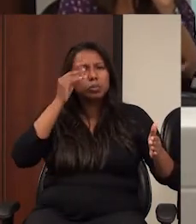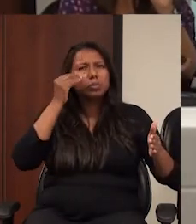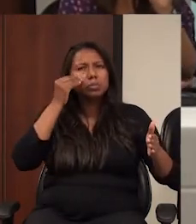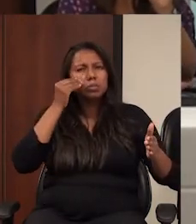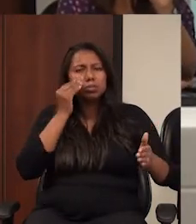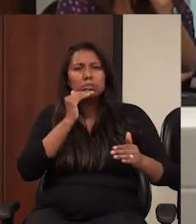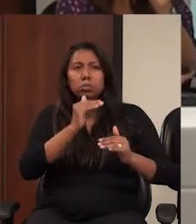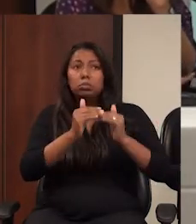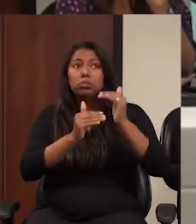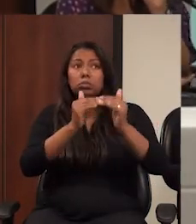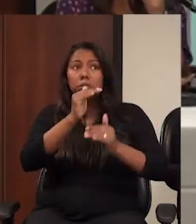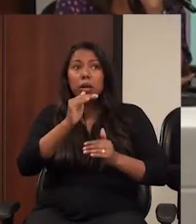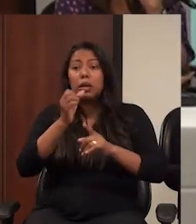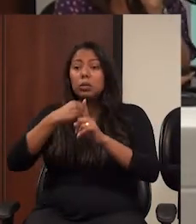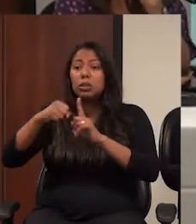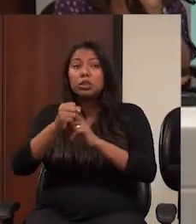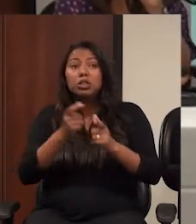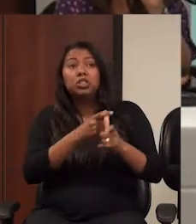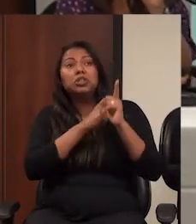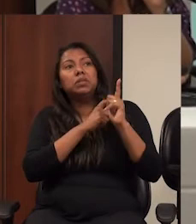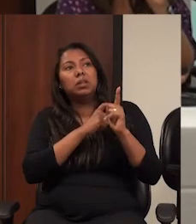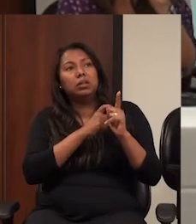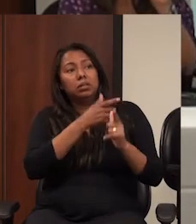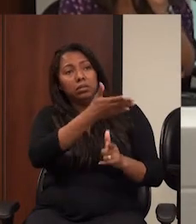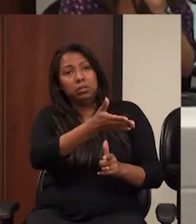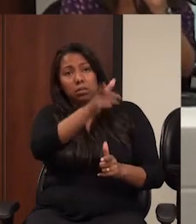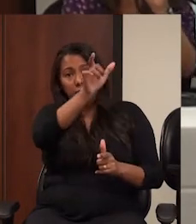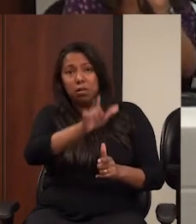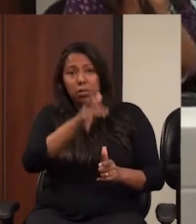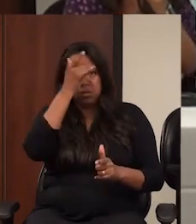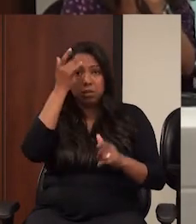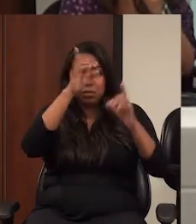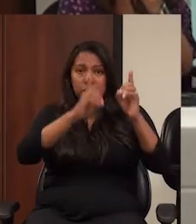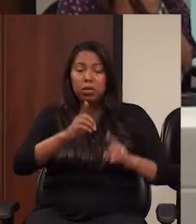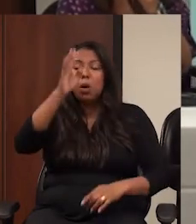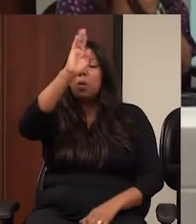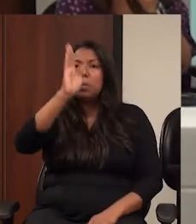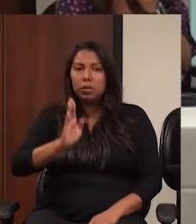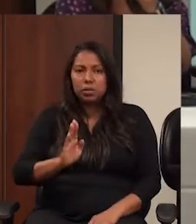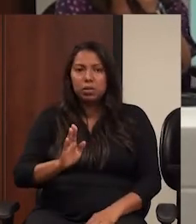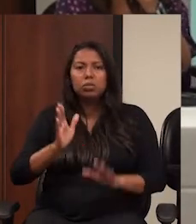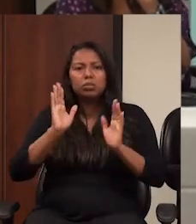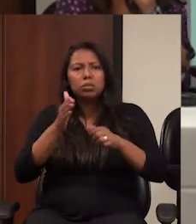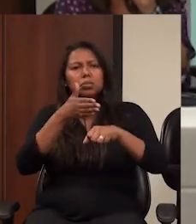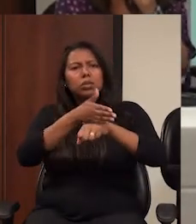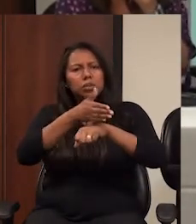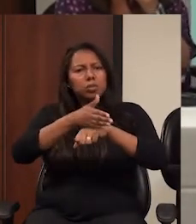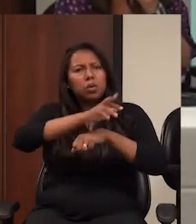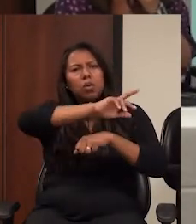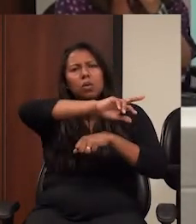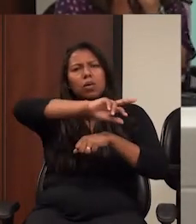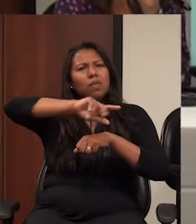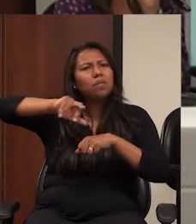de dívida que a sociedade tem com a pessoa com deficiência. Mas o Brasil mesmo já participou de inúmeros